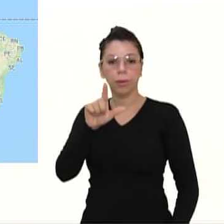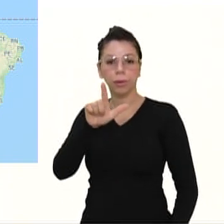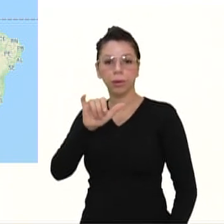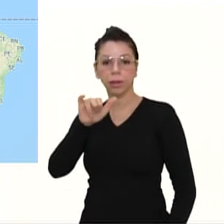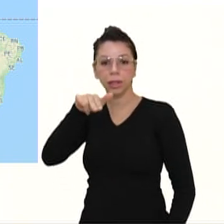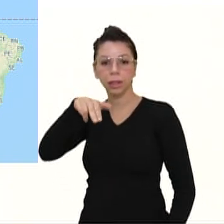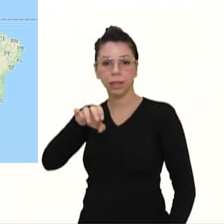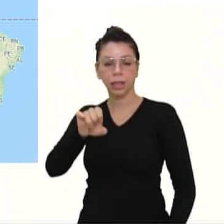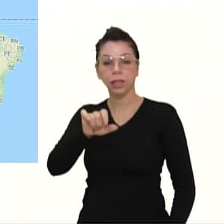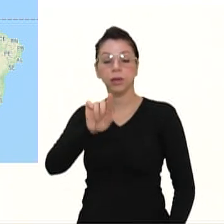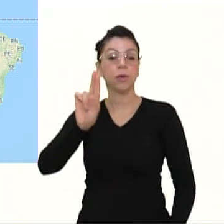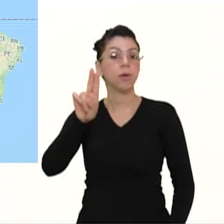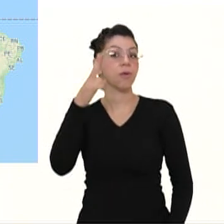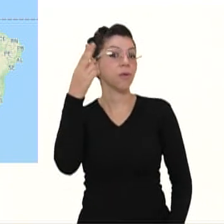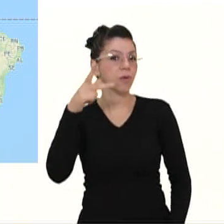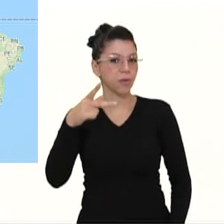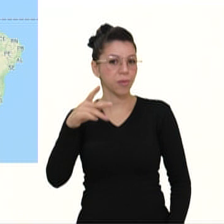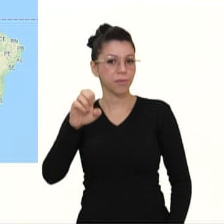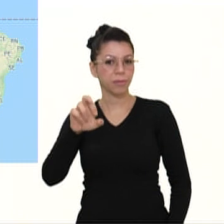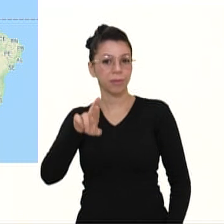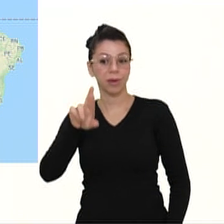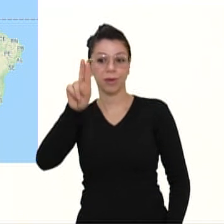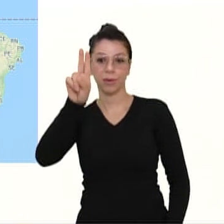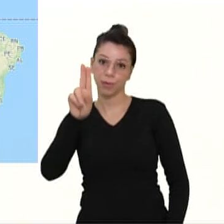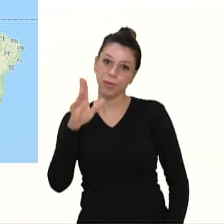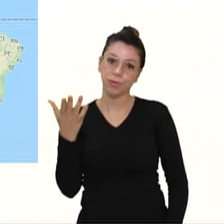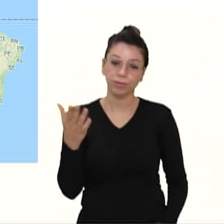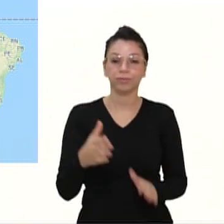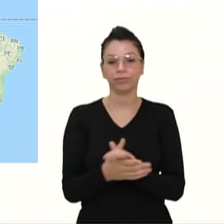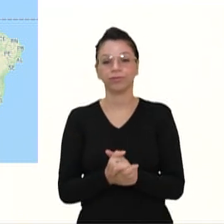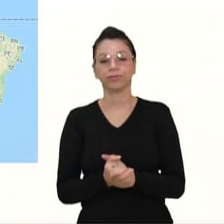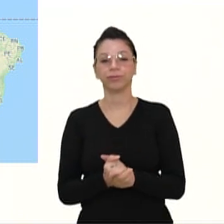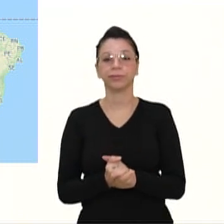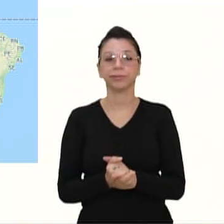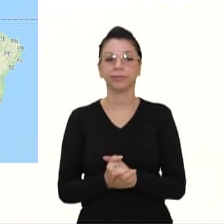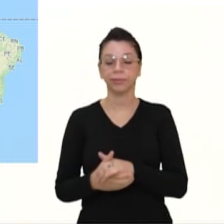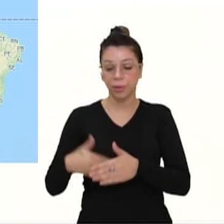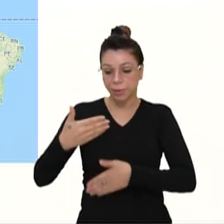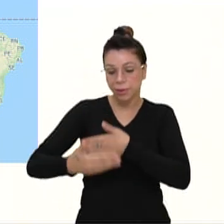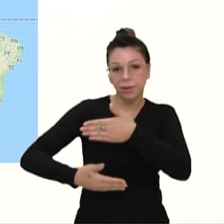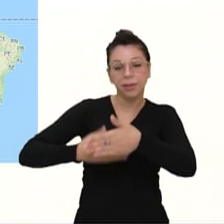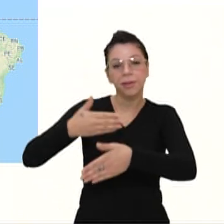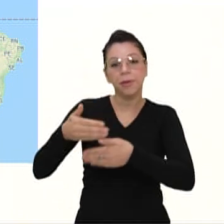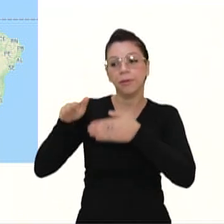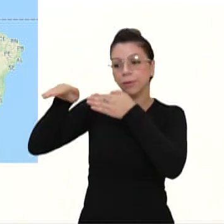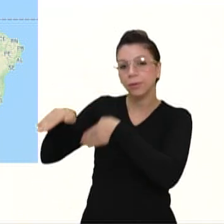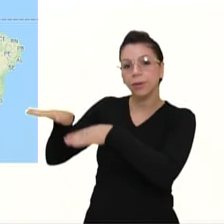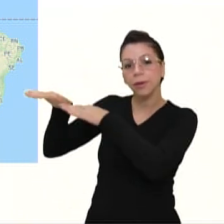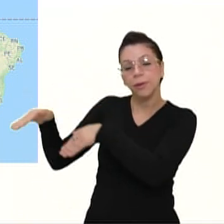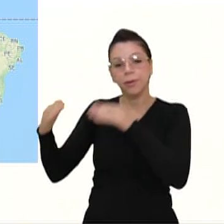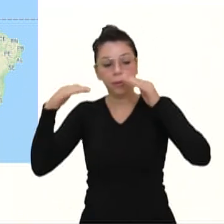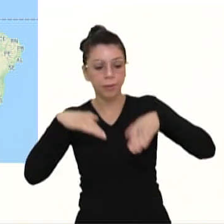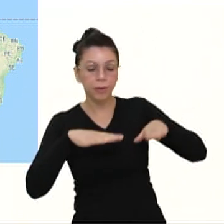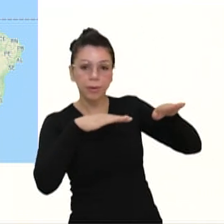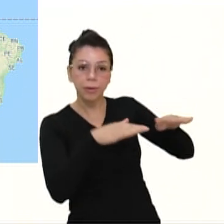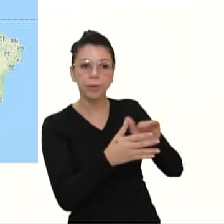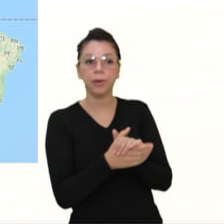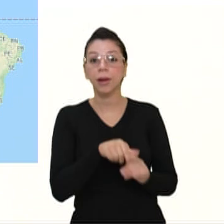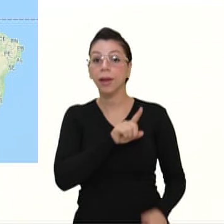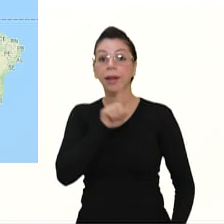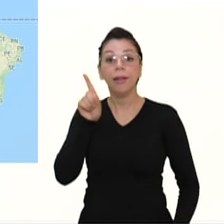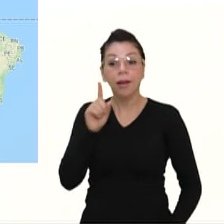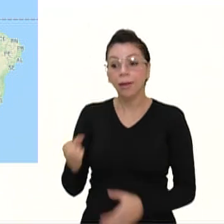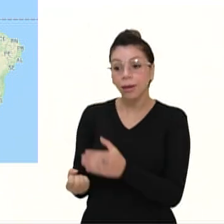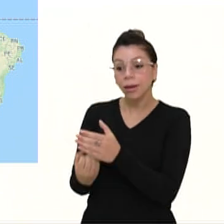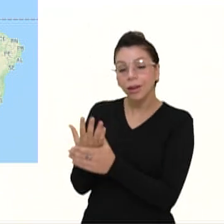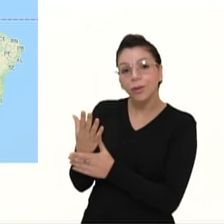ou no Peru, ou talvez nessas duas regiões. Ela se desenvolveu no Havaí e criou raízes na costa californiana,